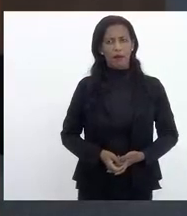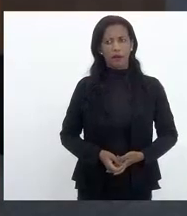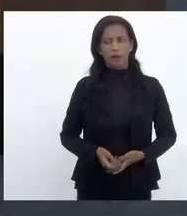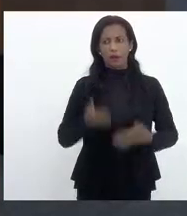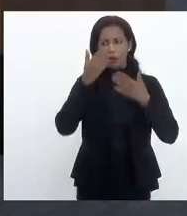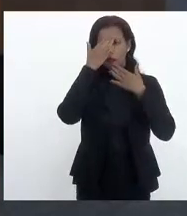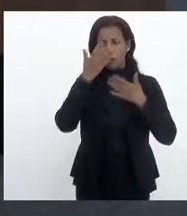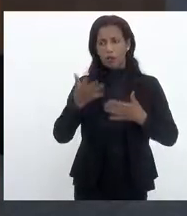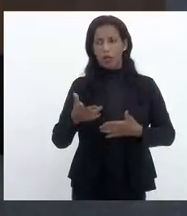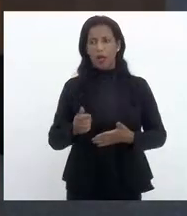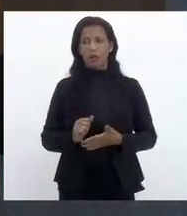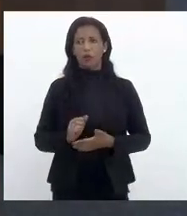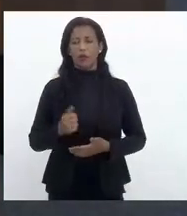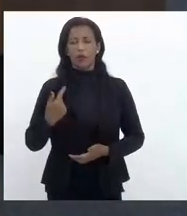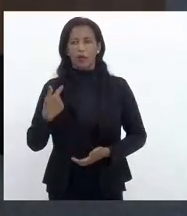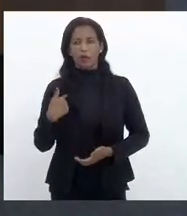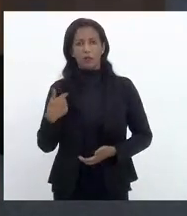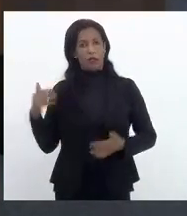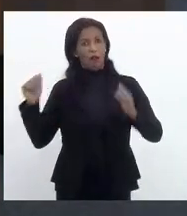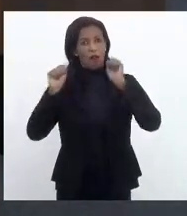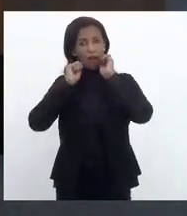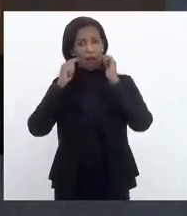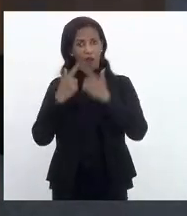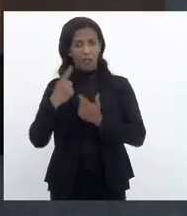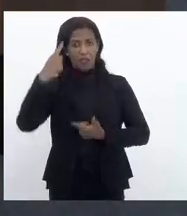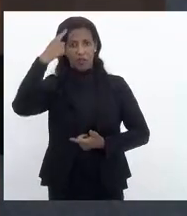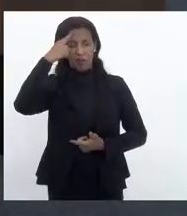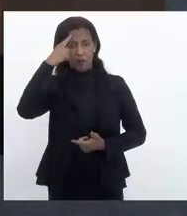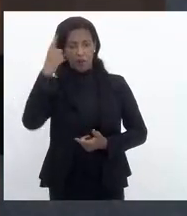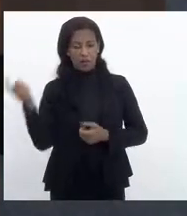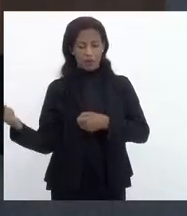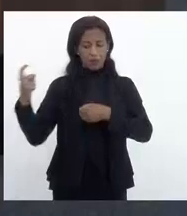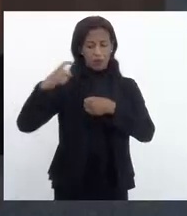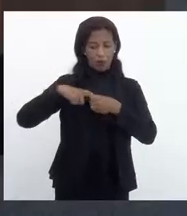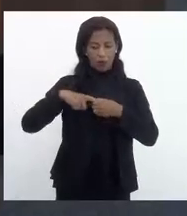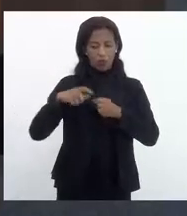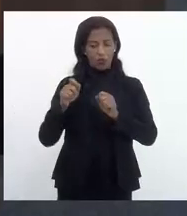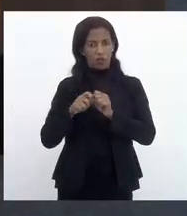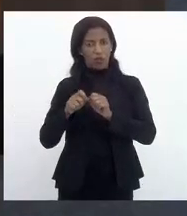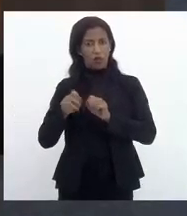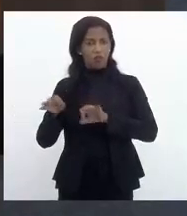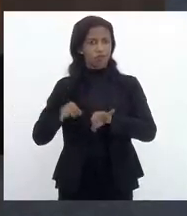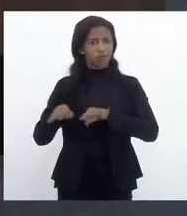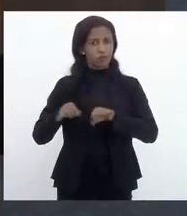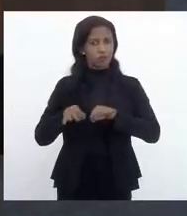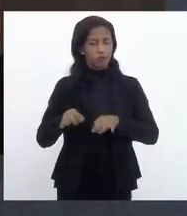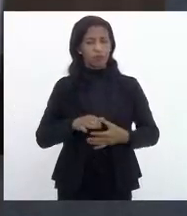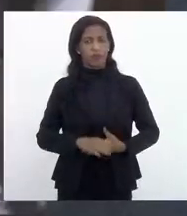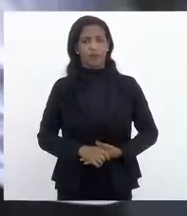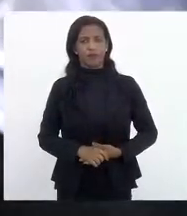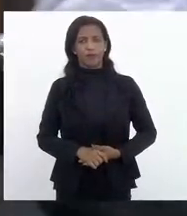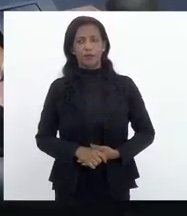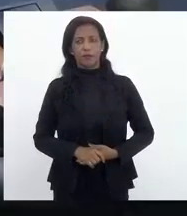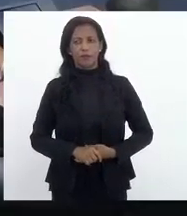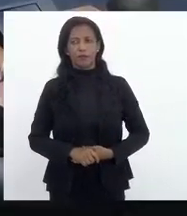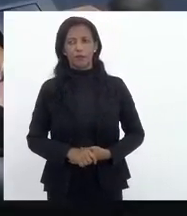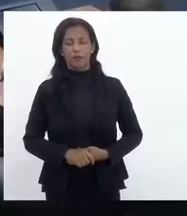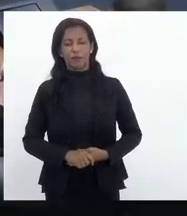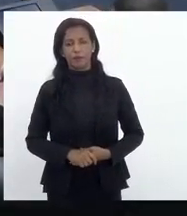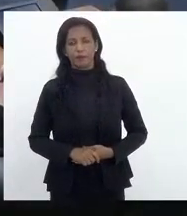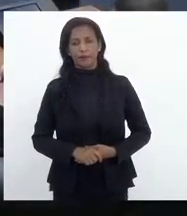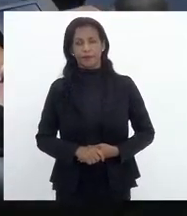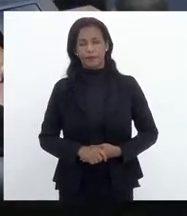obrigado um abraço a todos que a sacada repense e ajude a refazer quando essa situação mas vou à tarde